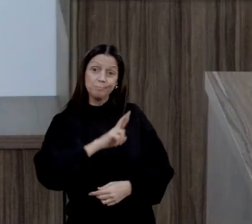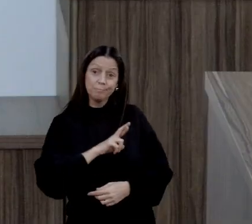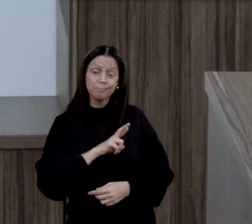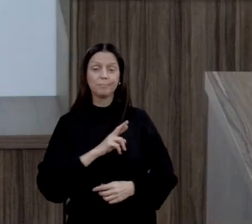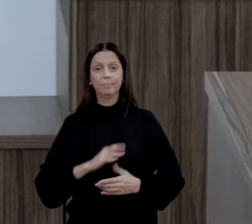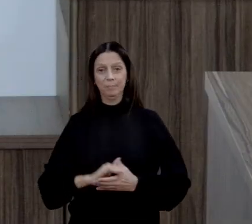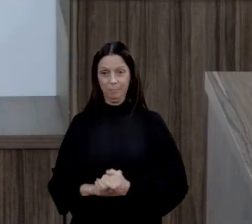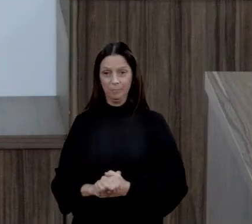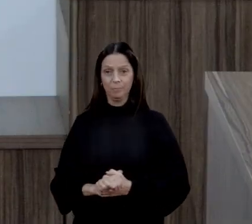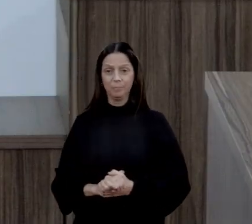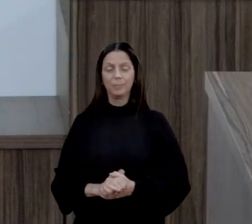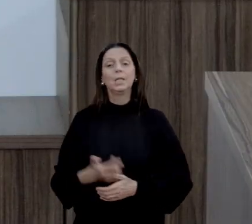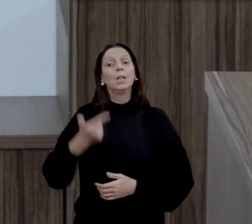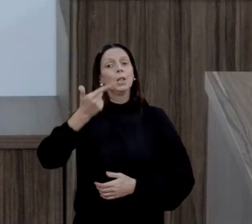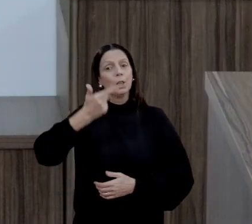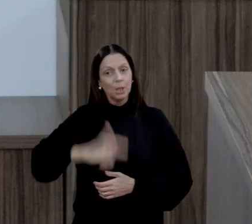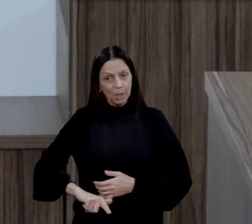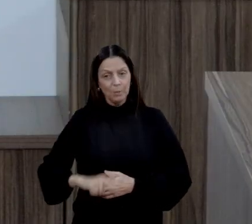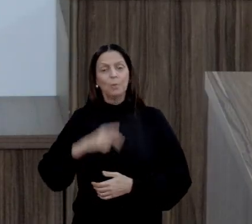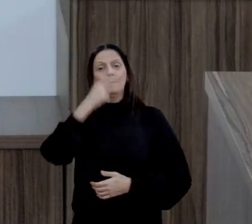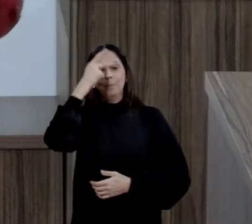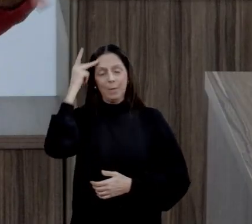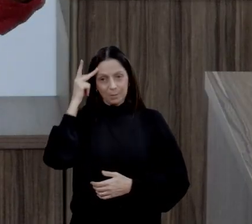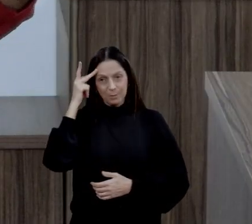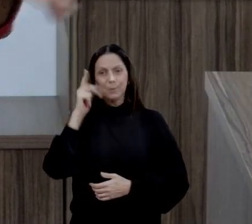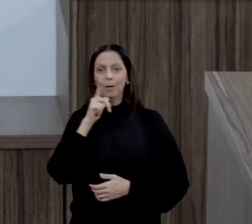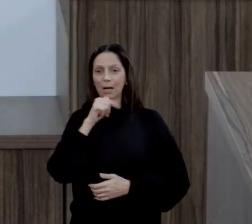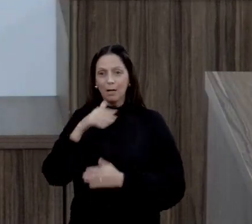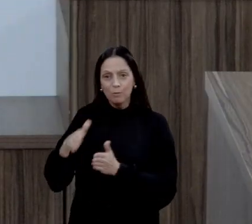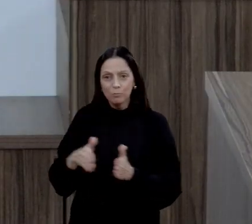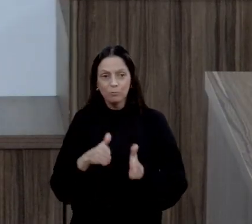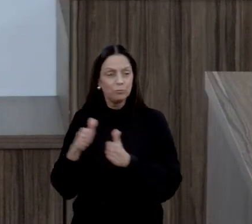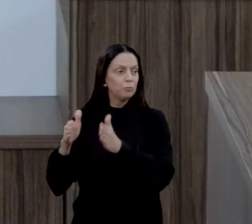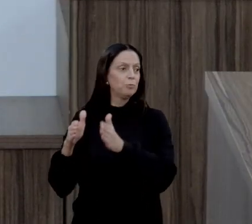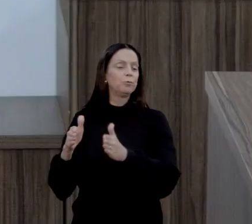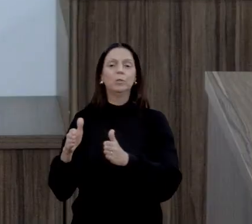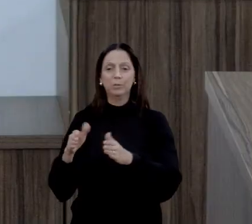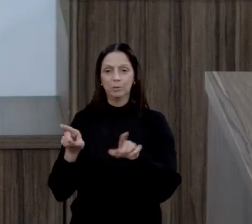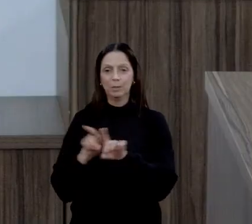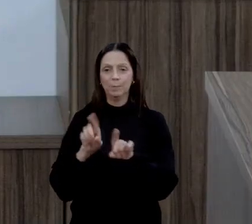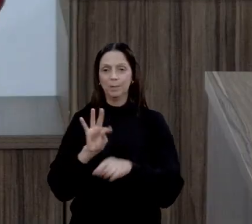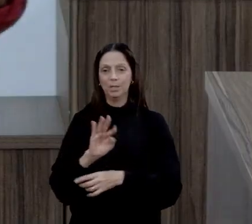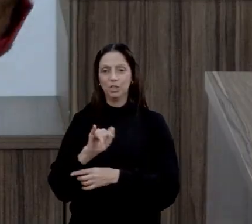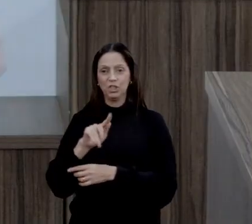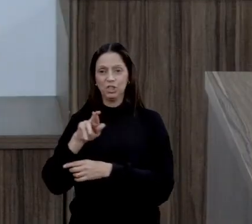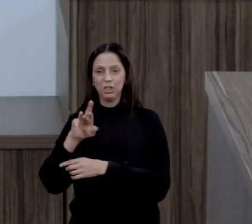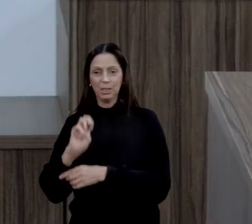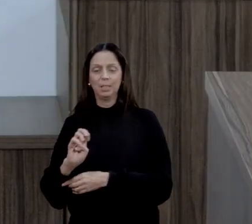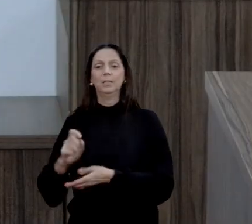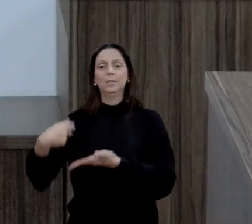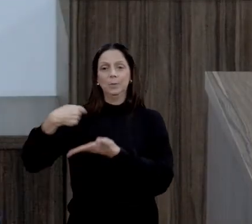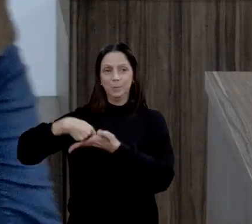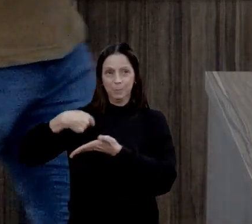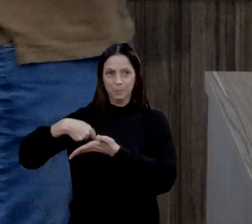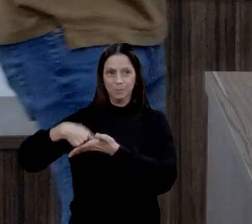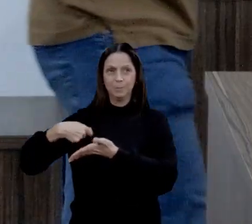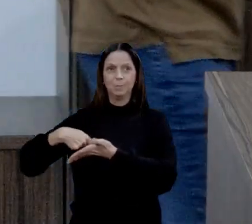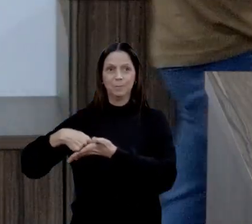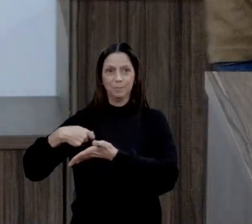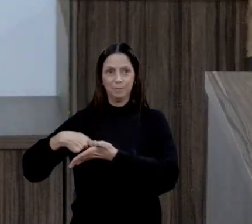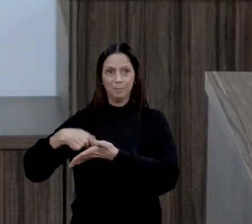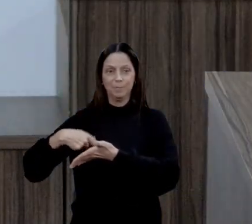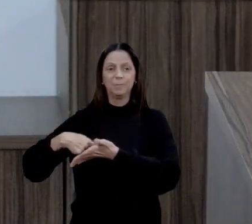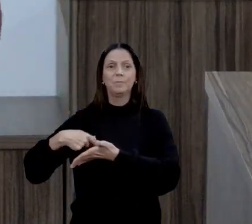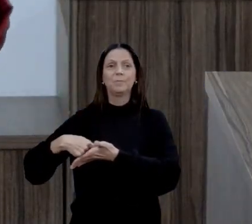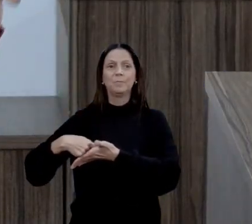inclusive, mais uma vez, o pessoal ali do Ribeirão Tigre ali cobrando aquela situação, né? Acho que cobrou de vários vereadores também, né? Tem